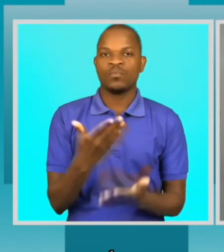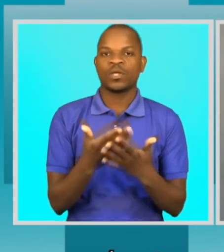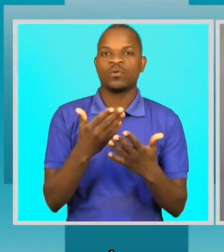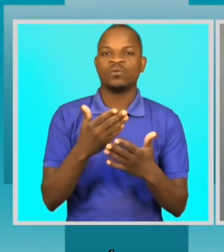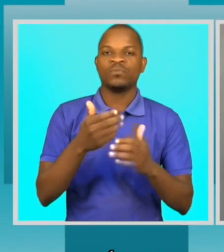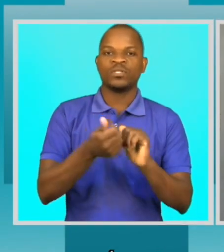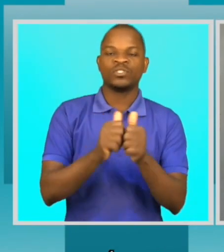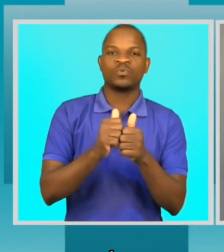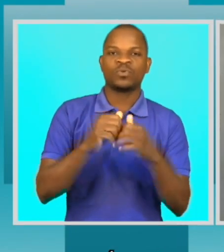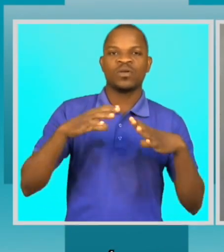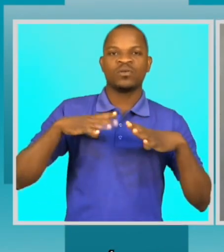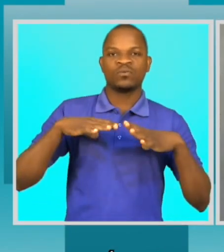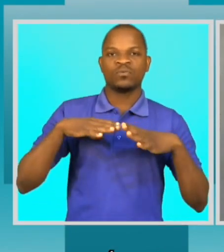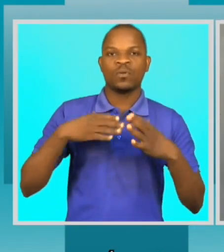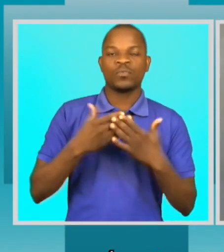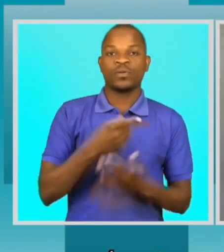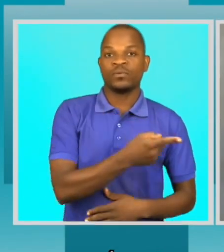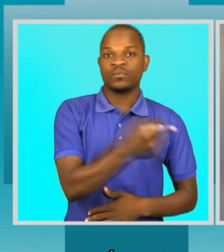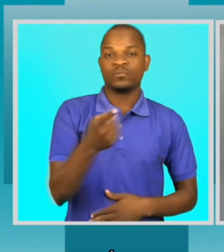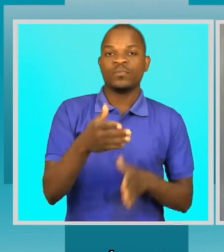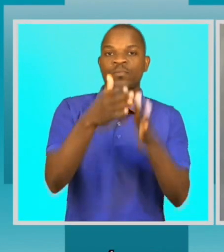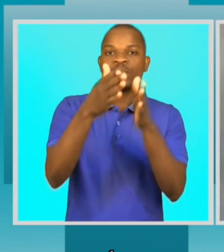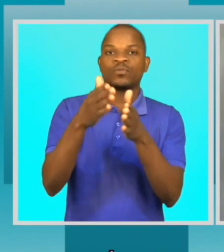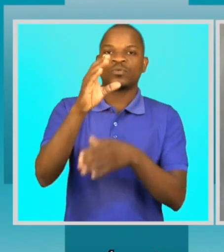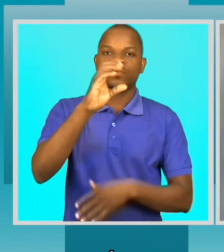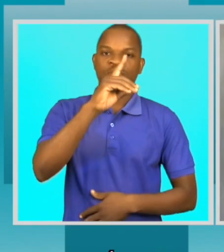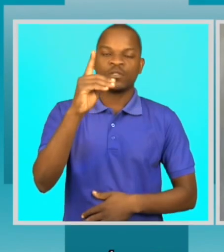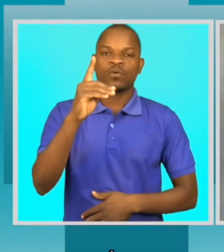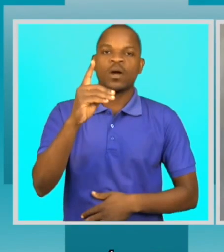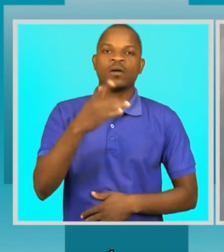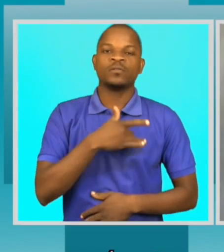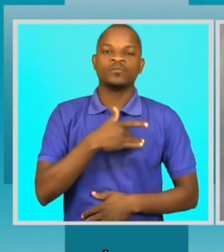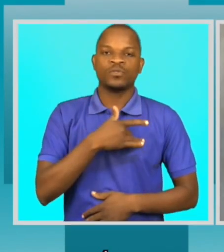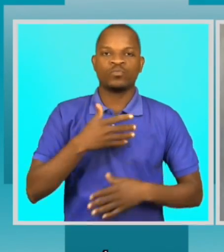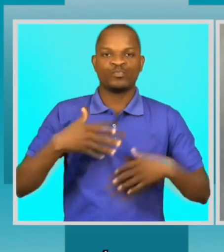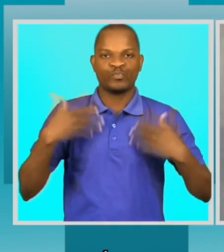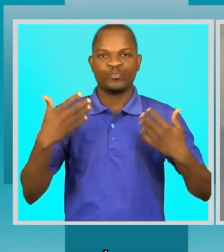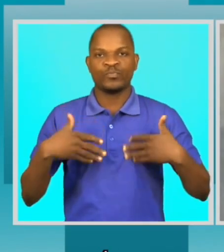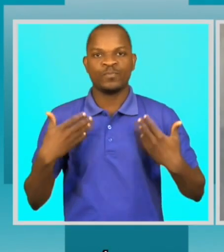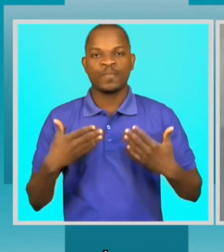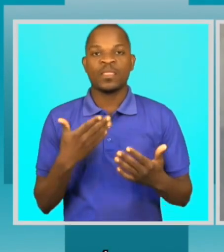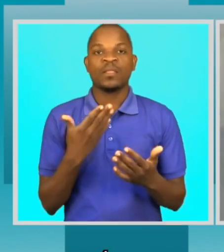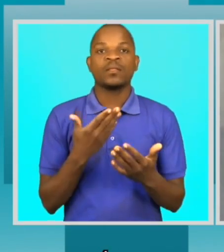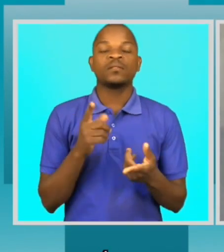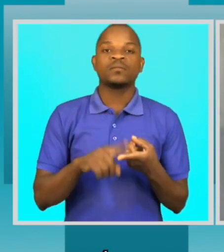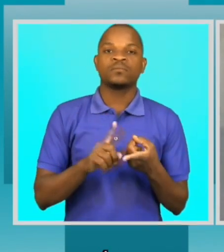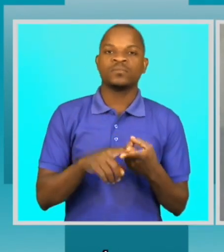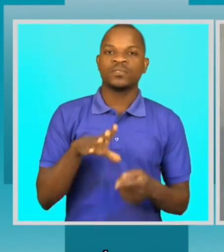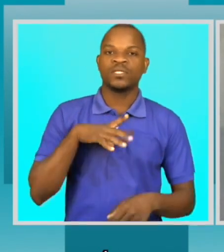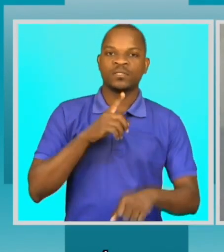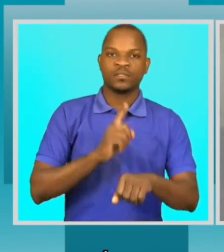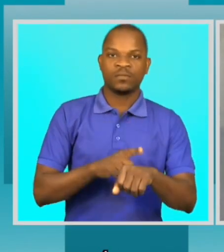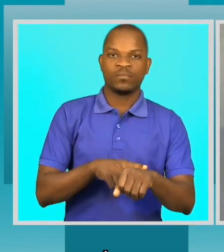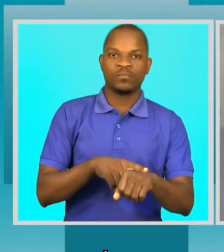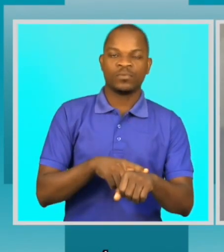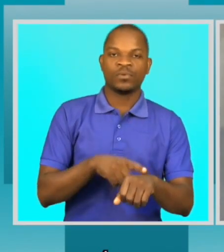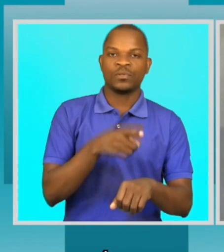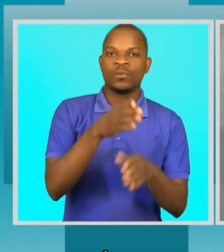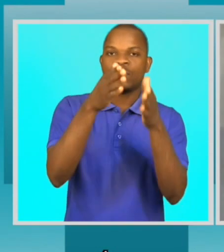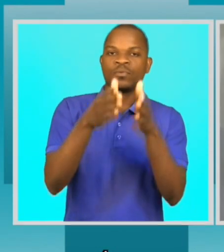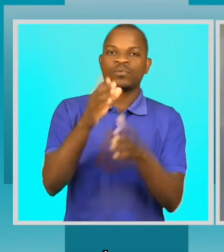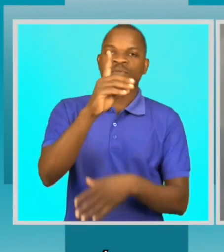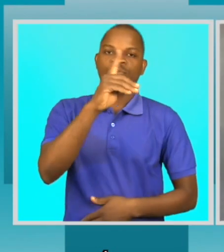lazer, é um desporto em que as pessoas com deficiência se sentem valorizadas, é um momento em que as pessoas com deficiência têm mostrado